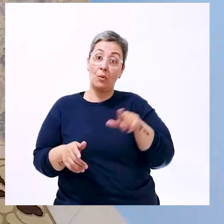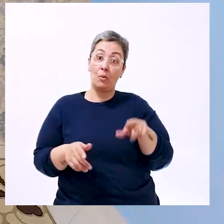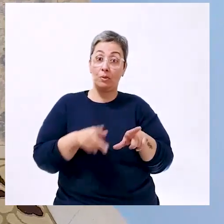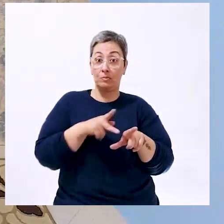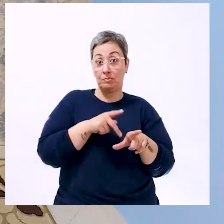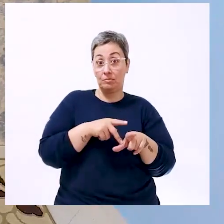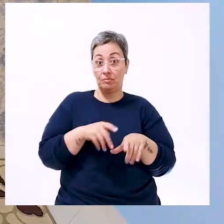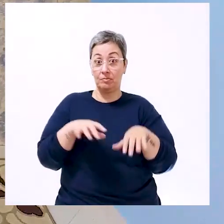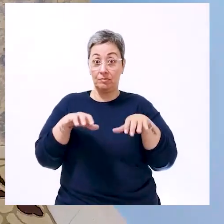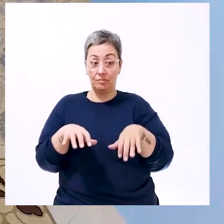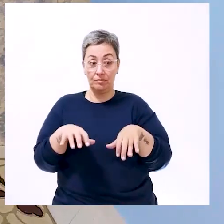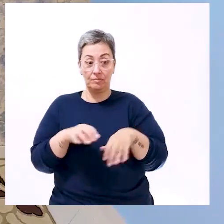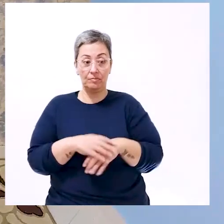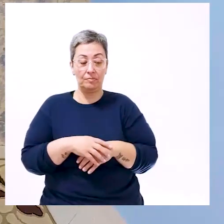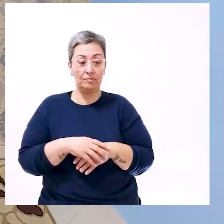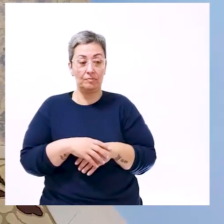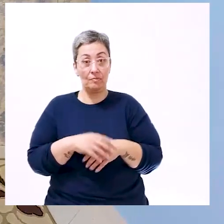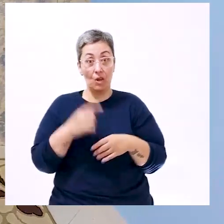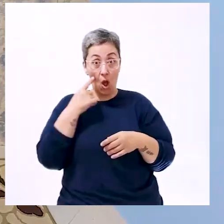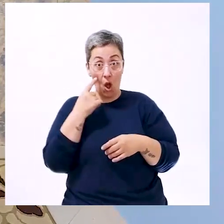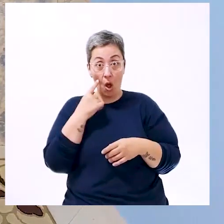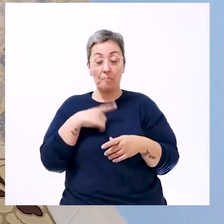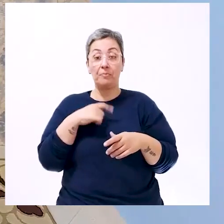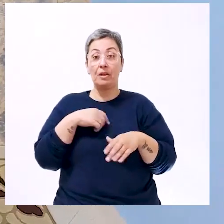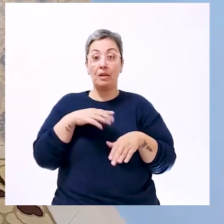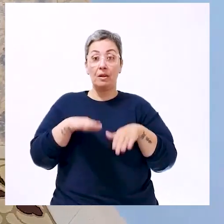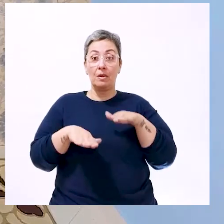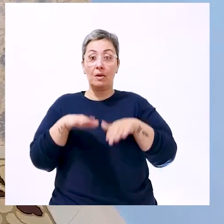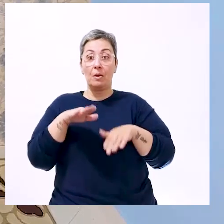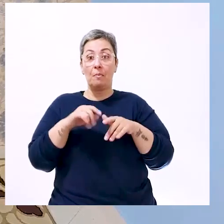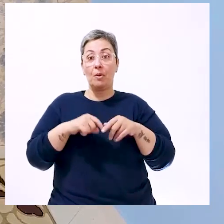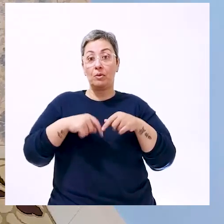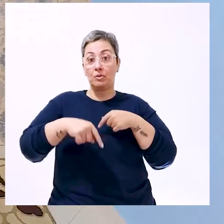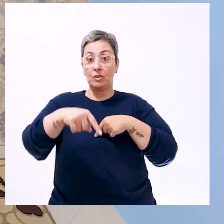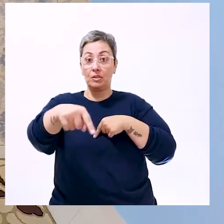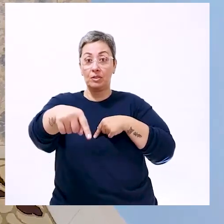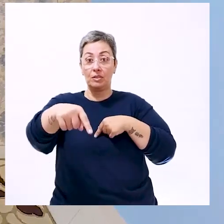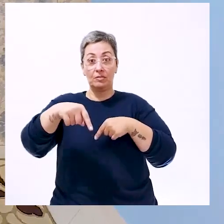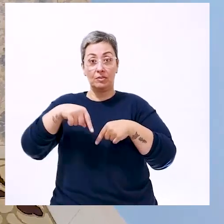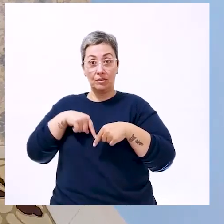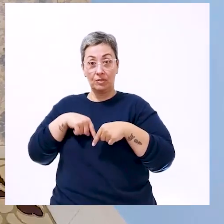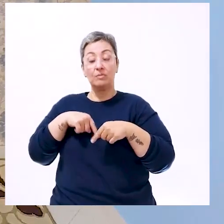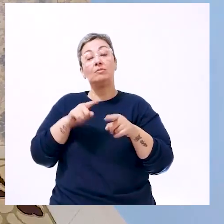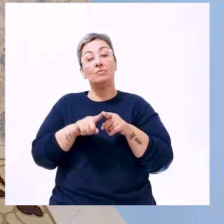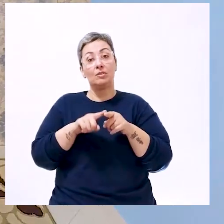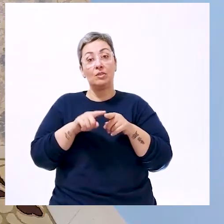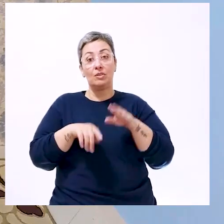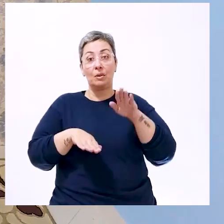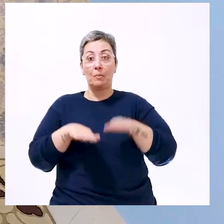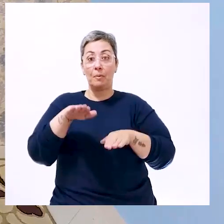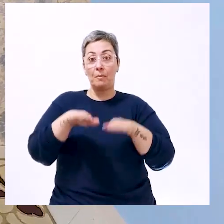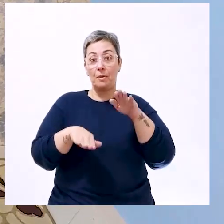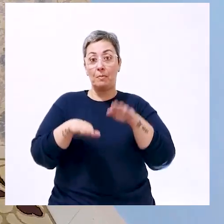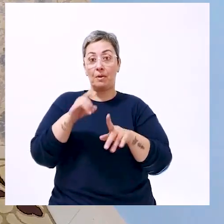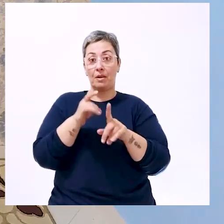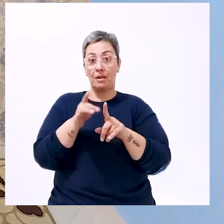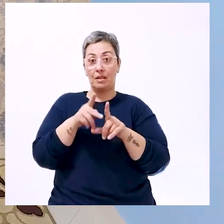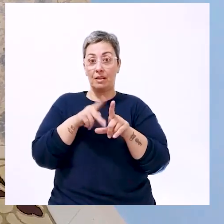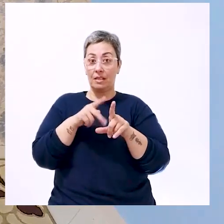e o outro aqui, tá vendo? E pode fazer um percurso de ida e volta através dos pés de